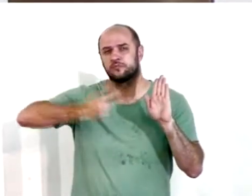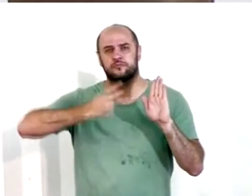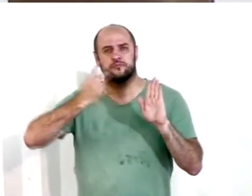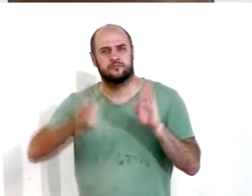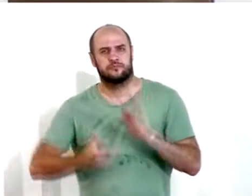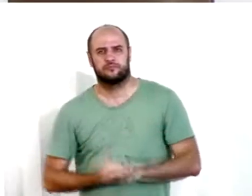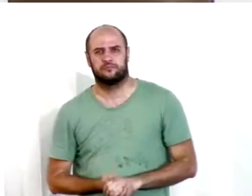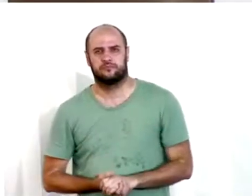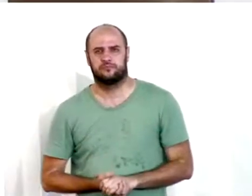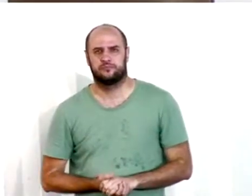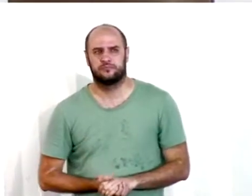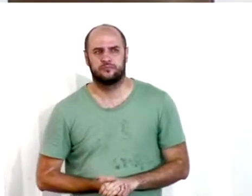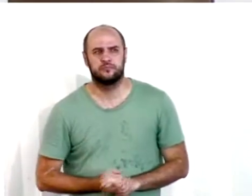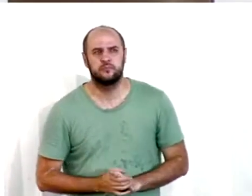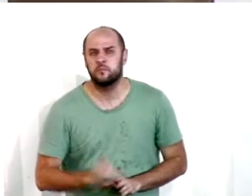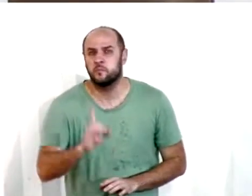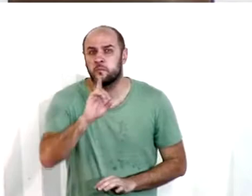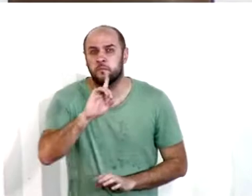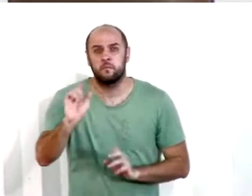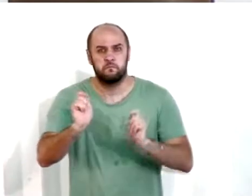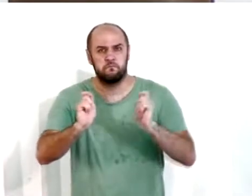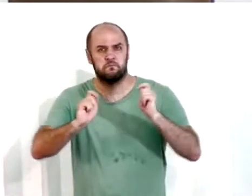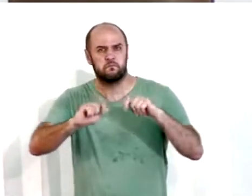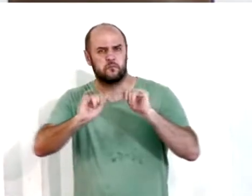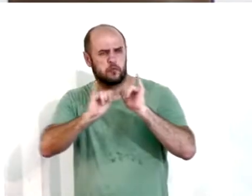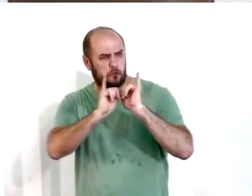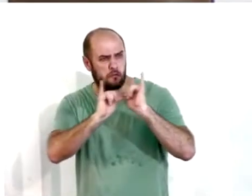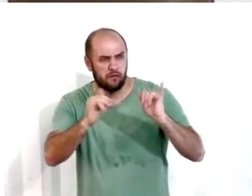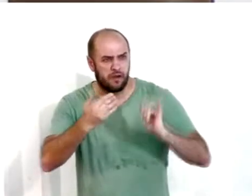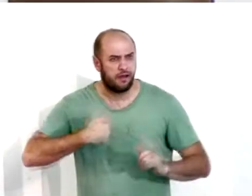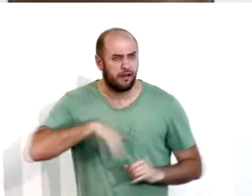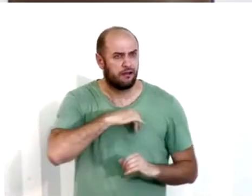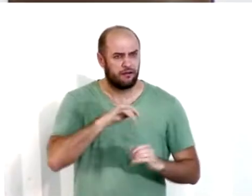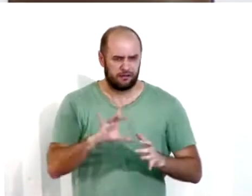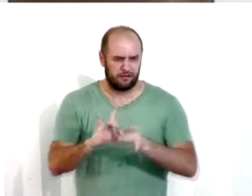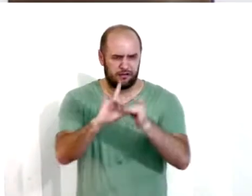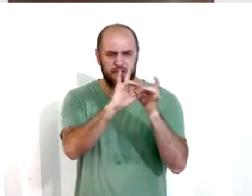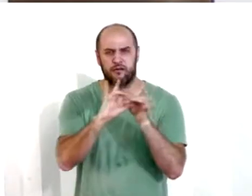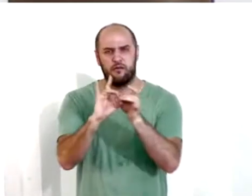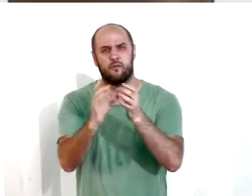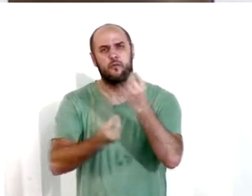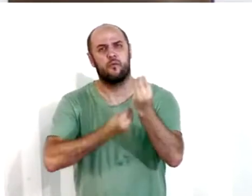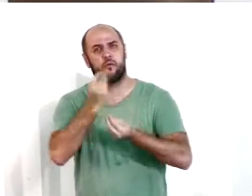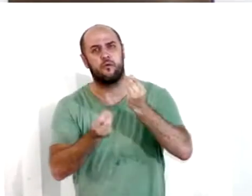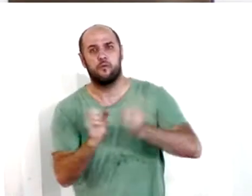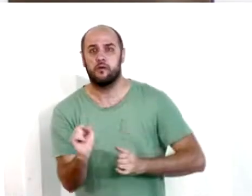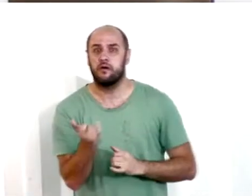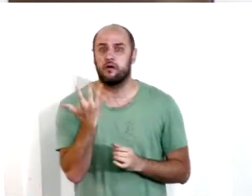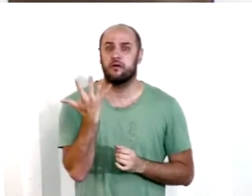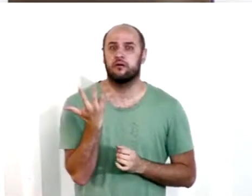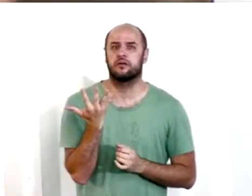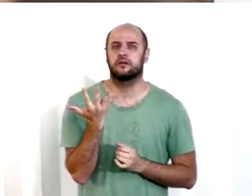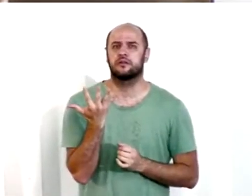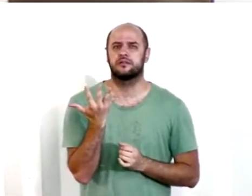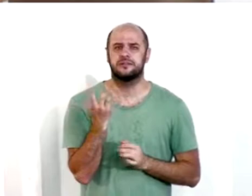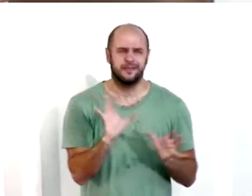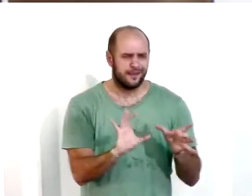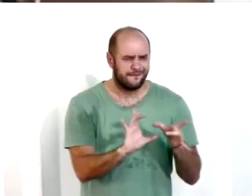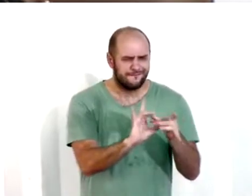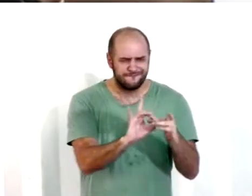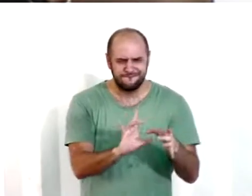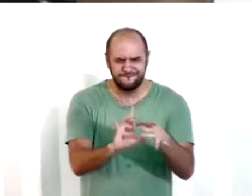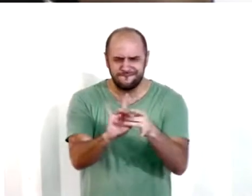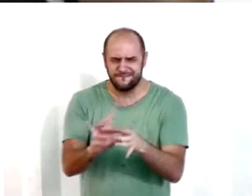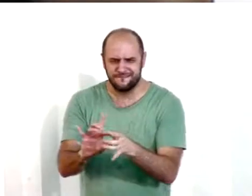dar anúncios para nós de como essa aliança iria acontecer, quando pequenas alianças